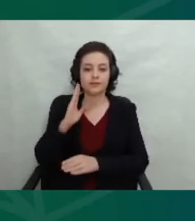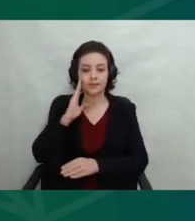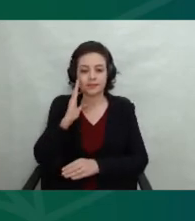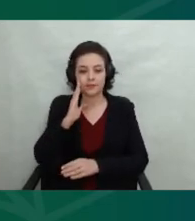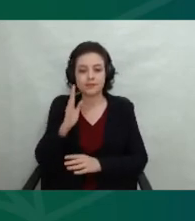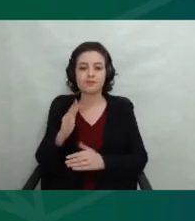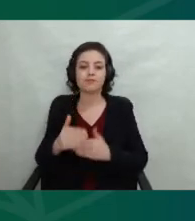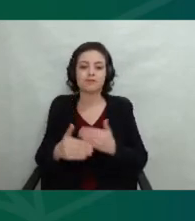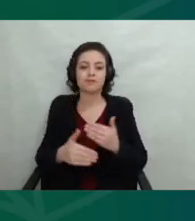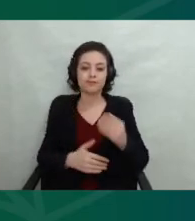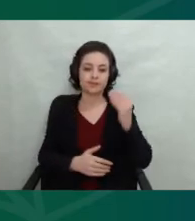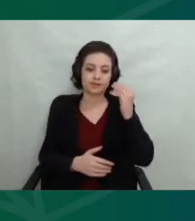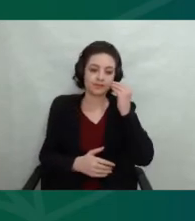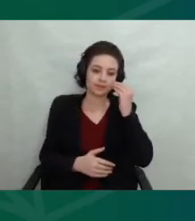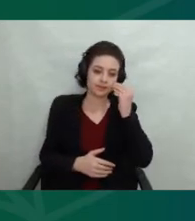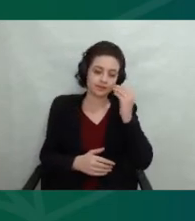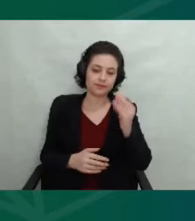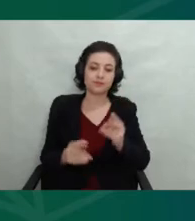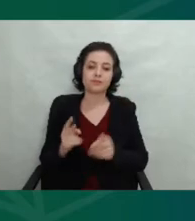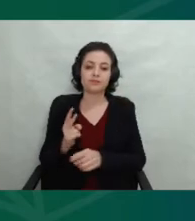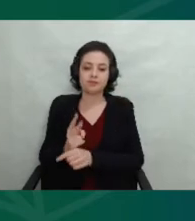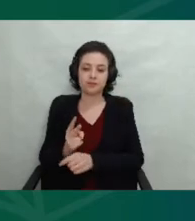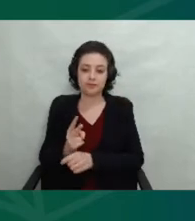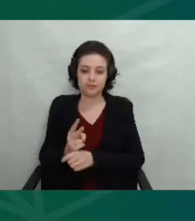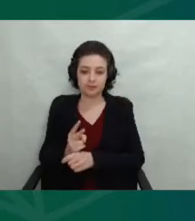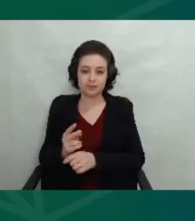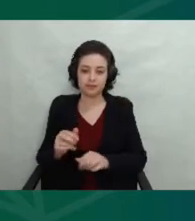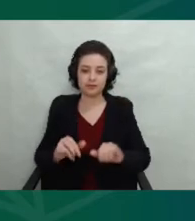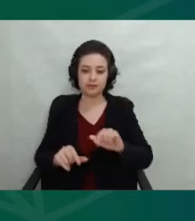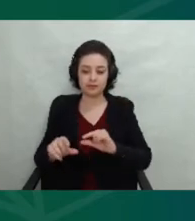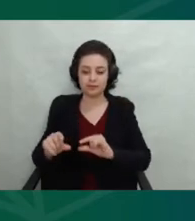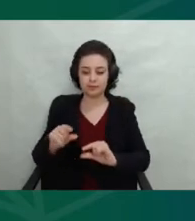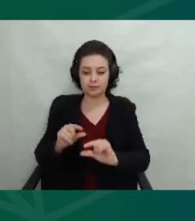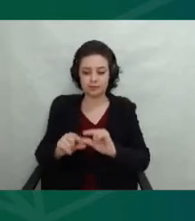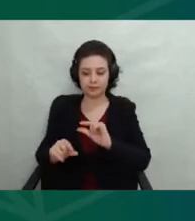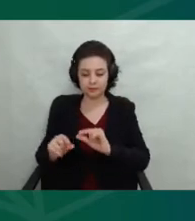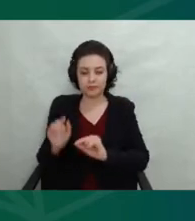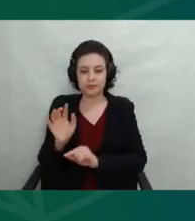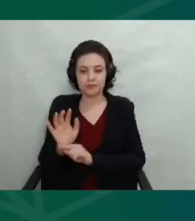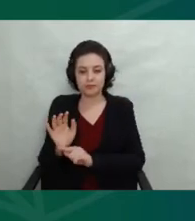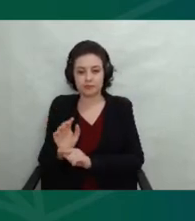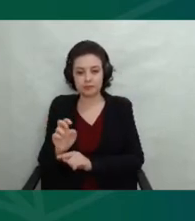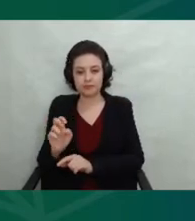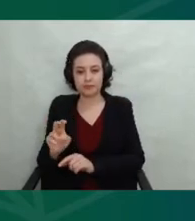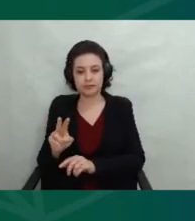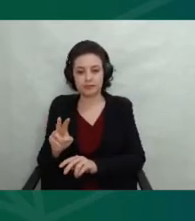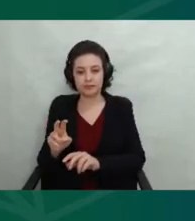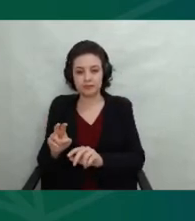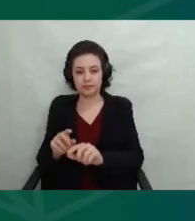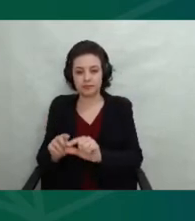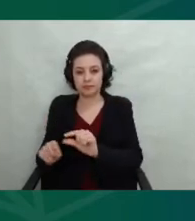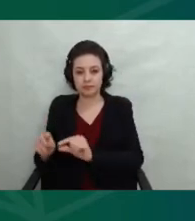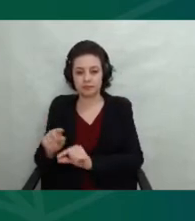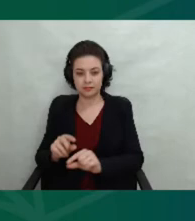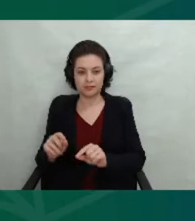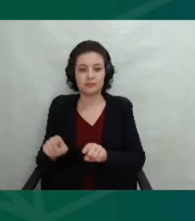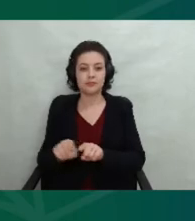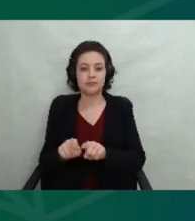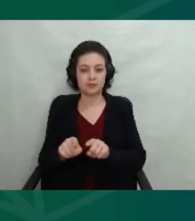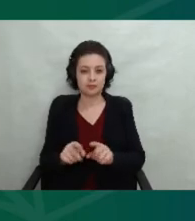se esses mesmos compostos que causam alterações em bactérias são capazes de